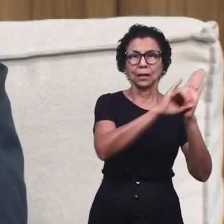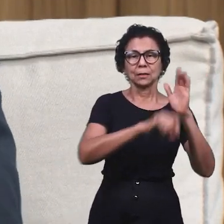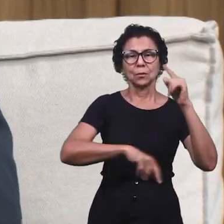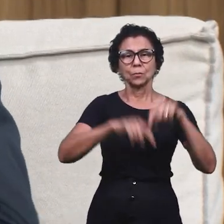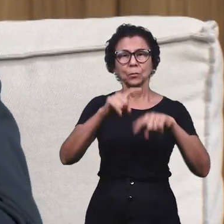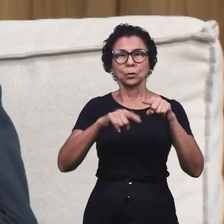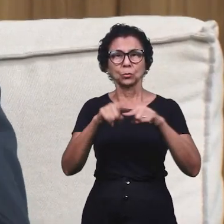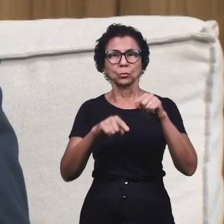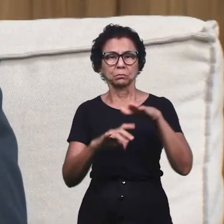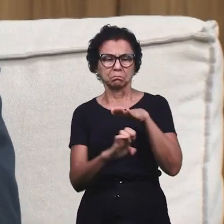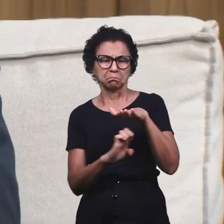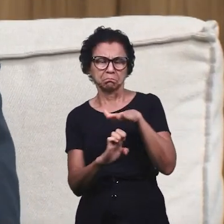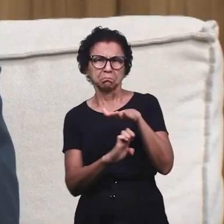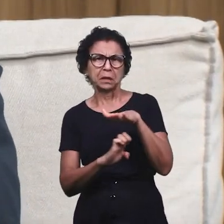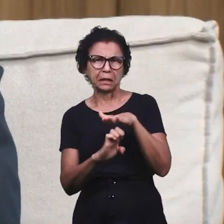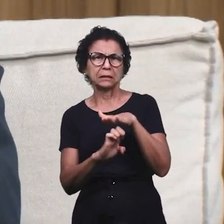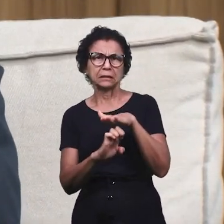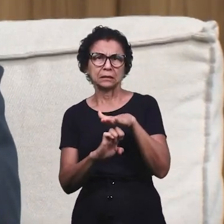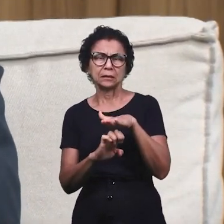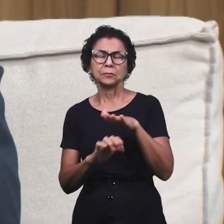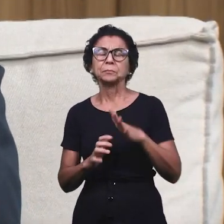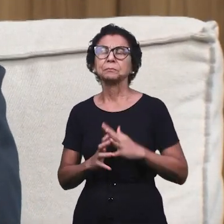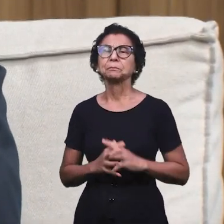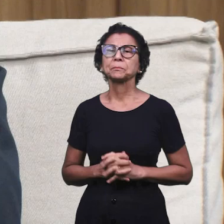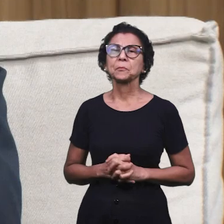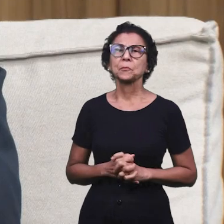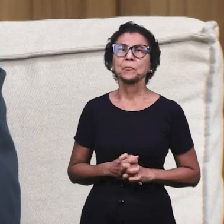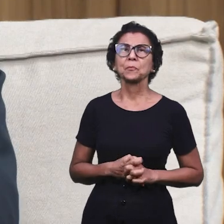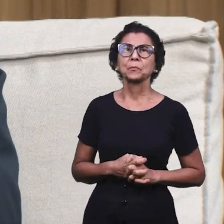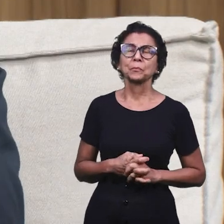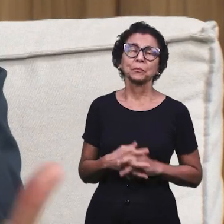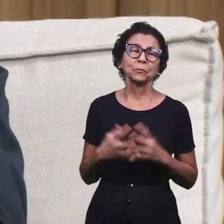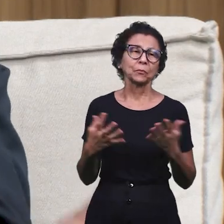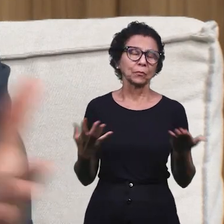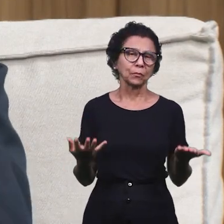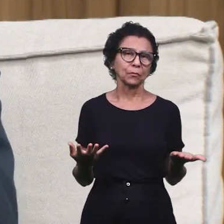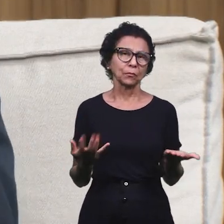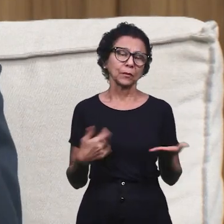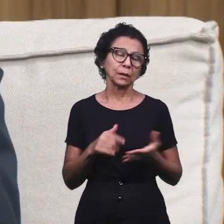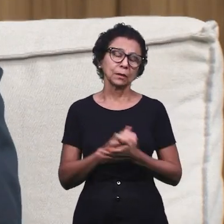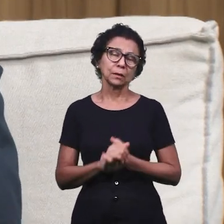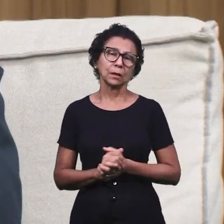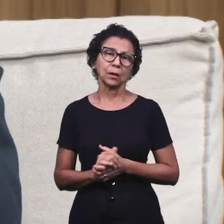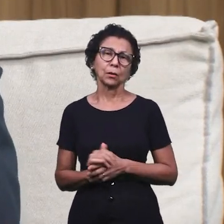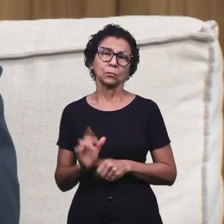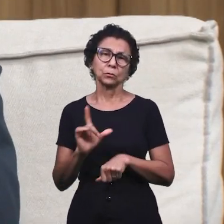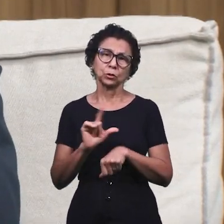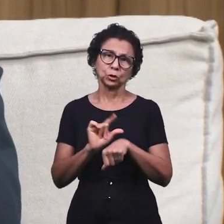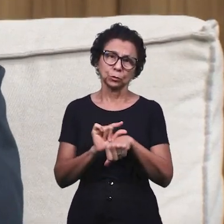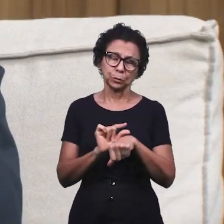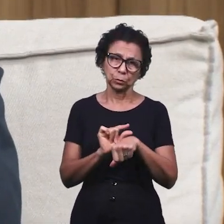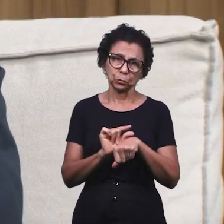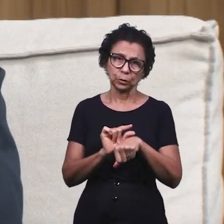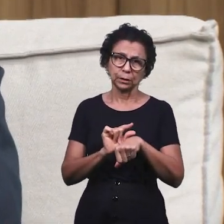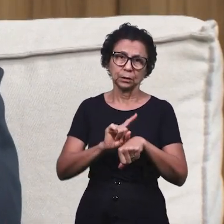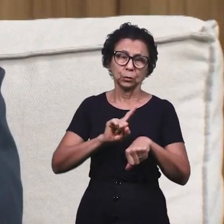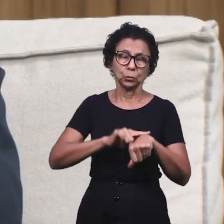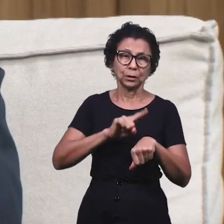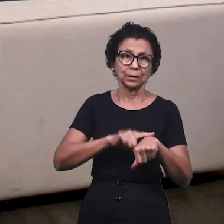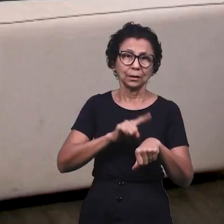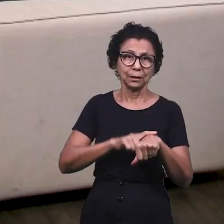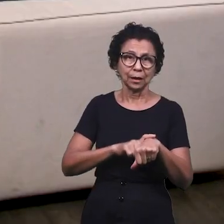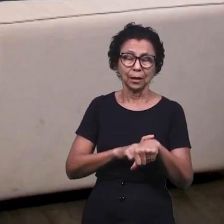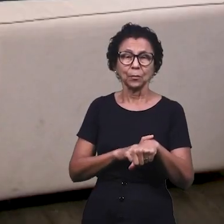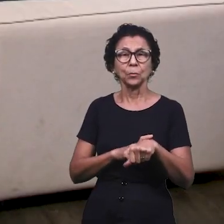E a ideia, o que atrai, foi a sua pergunta, acredito, né? É essa, encurtar canais e aumentar a margem de lucro.